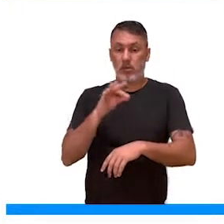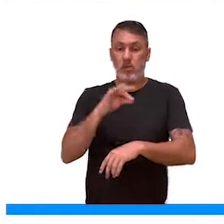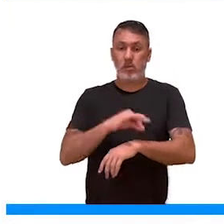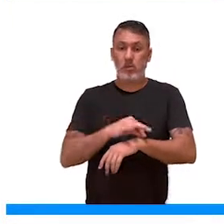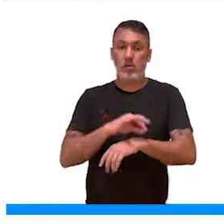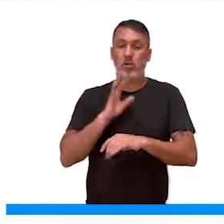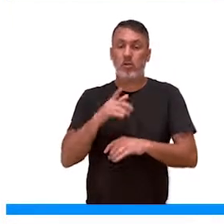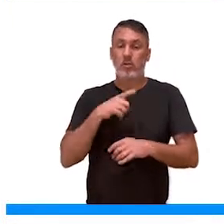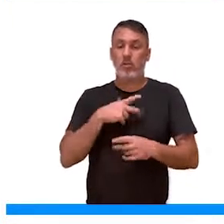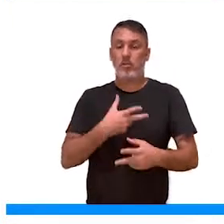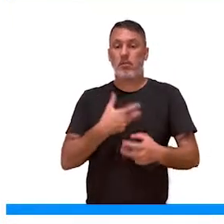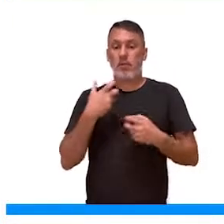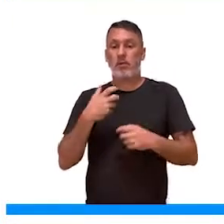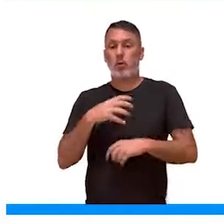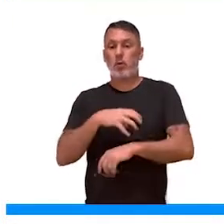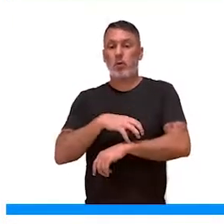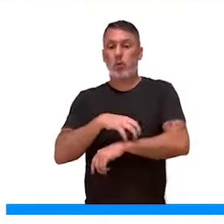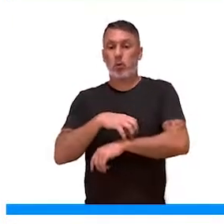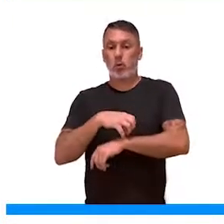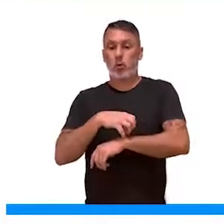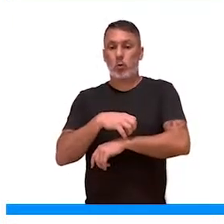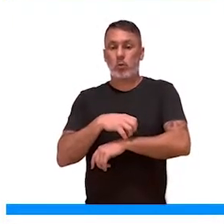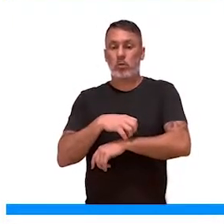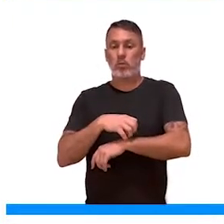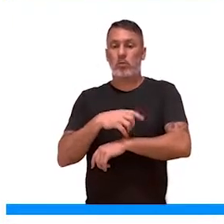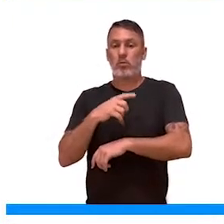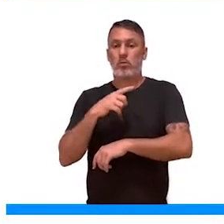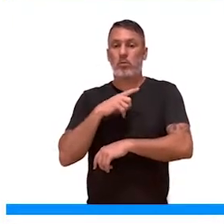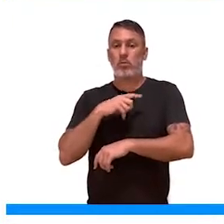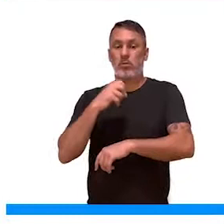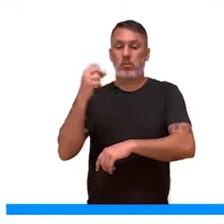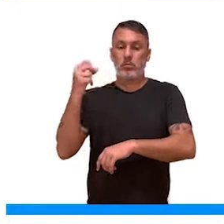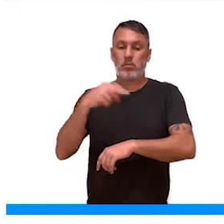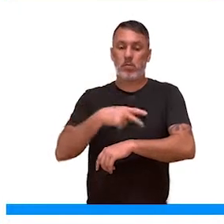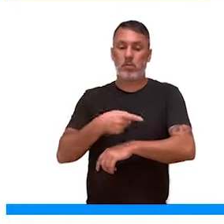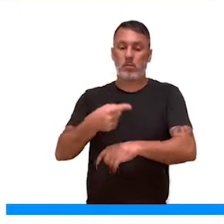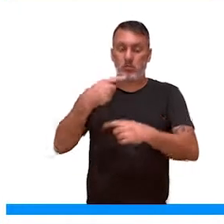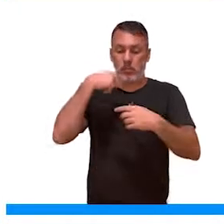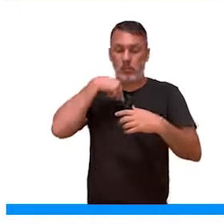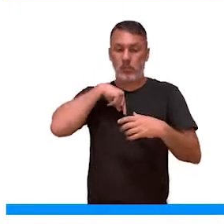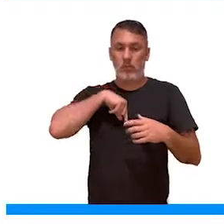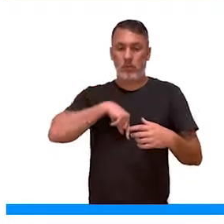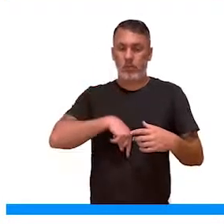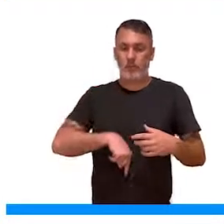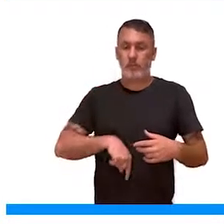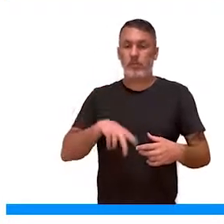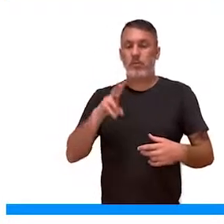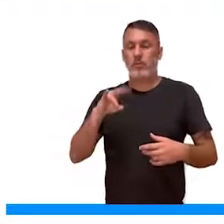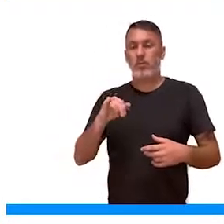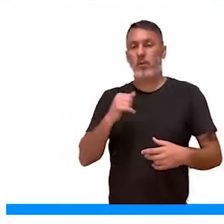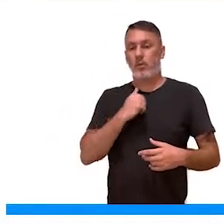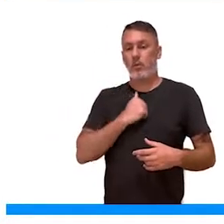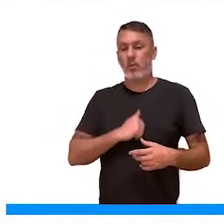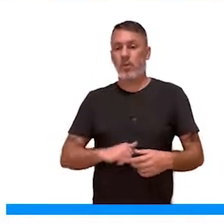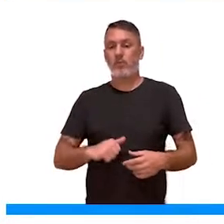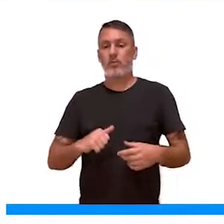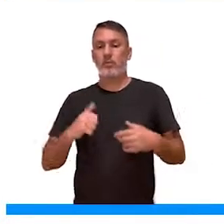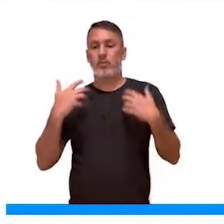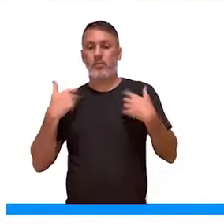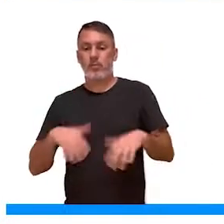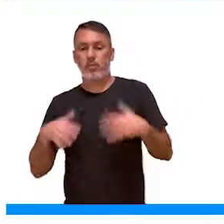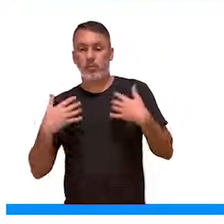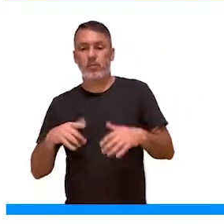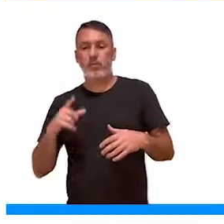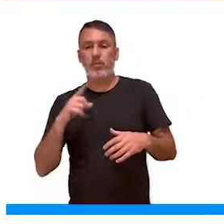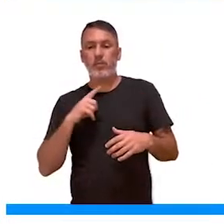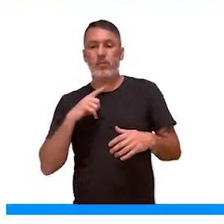ele agora vai ter esse parasita que vai passar no seu tubo digestivo e vai ser eliminado junto com as suas